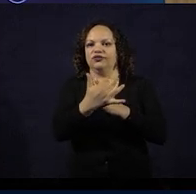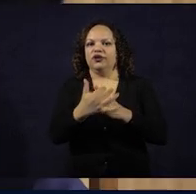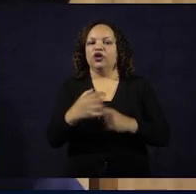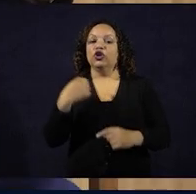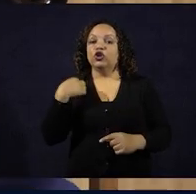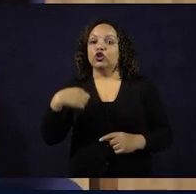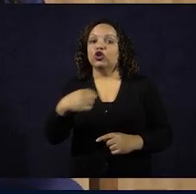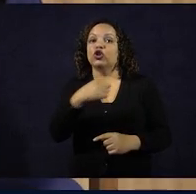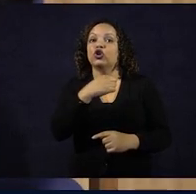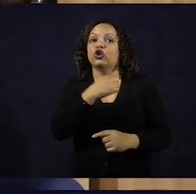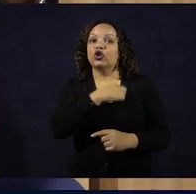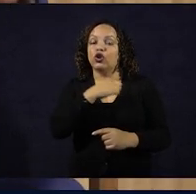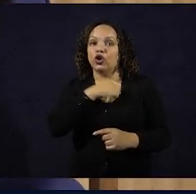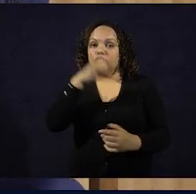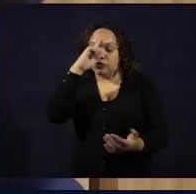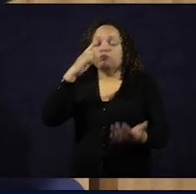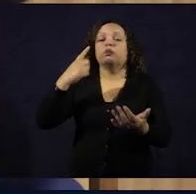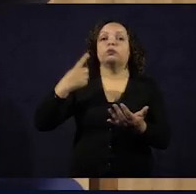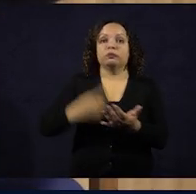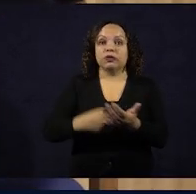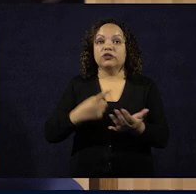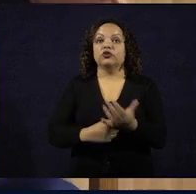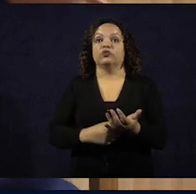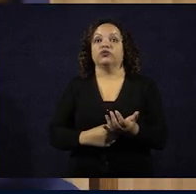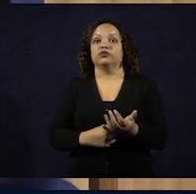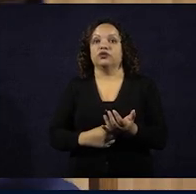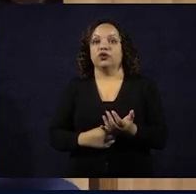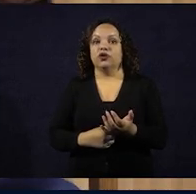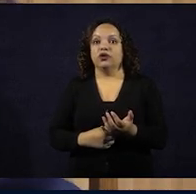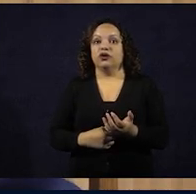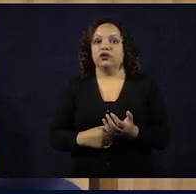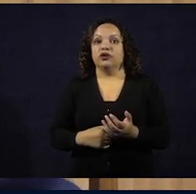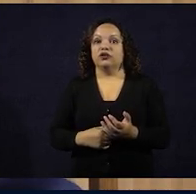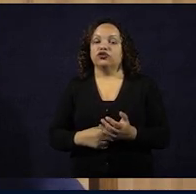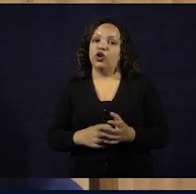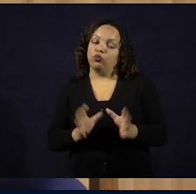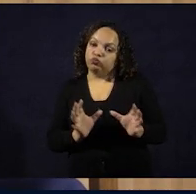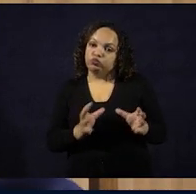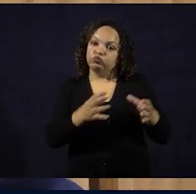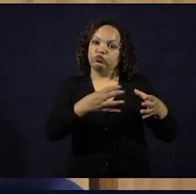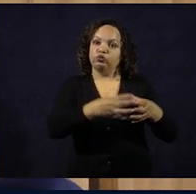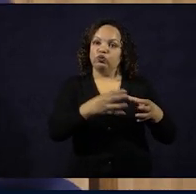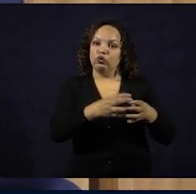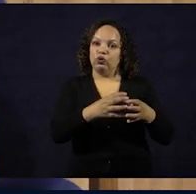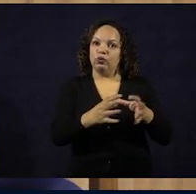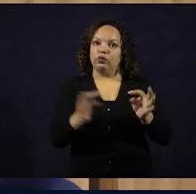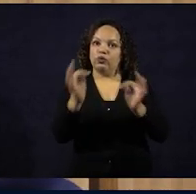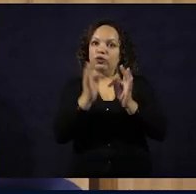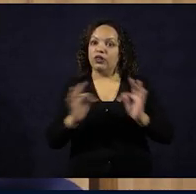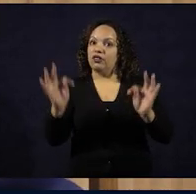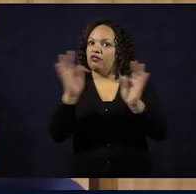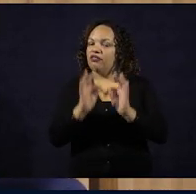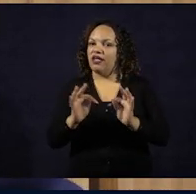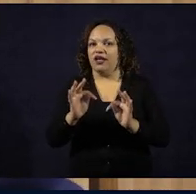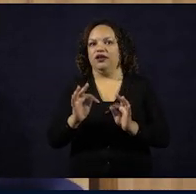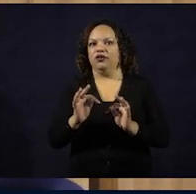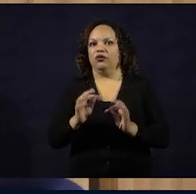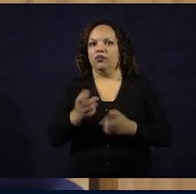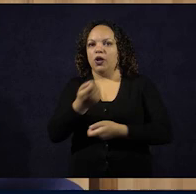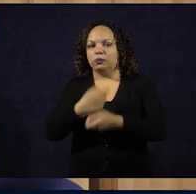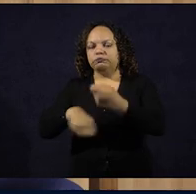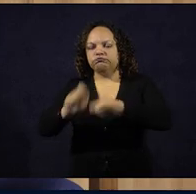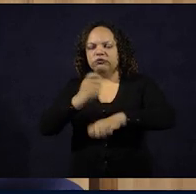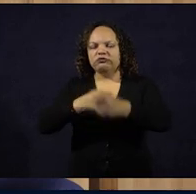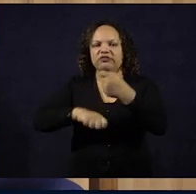exigiu o profissionalismo da classe política de deixar um grupo técnico isento tocar a política monetária que é importantíssimo para